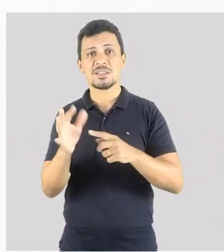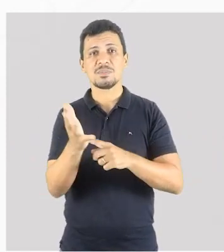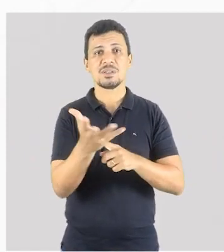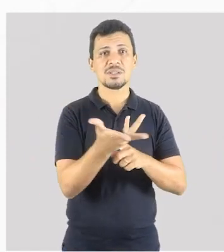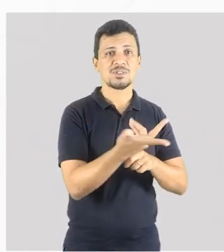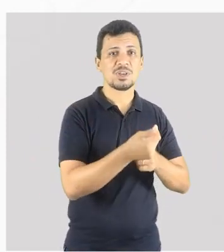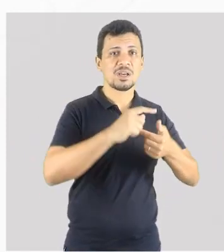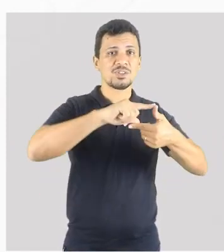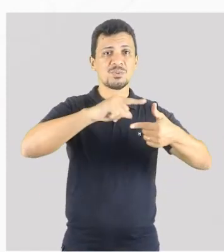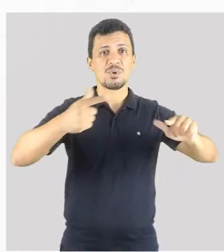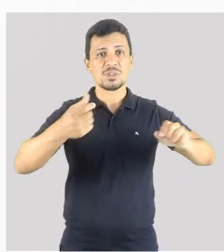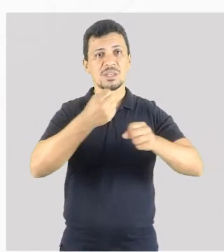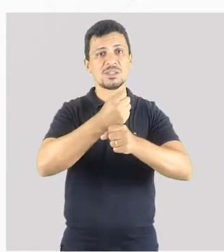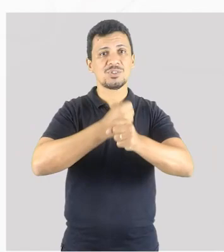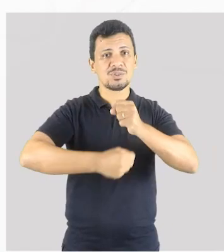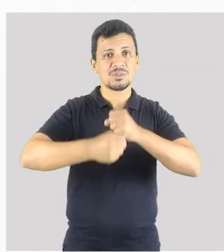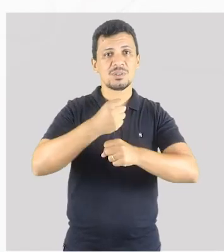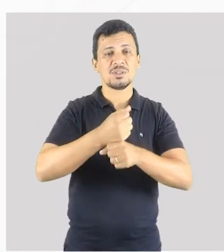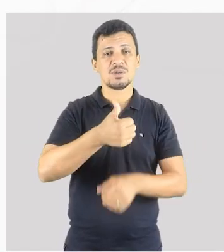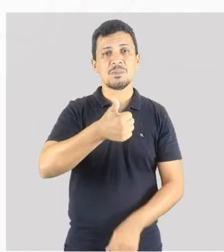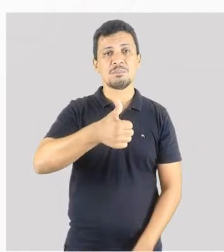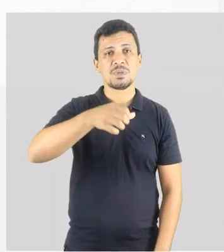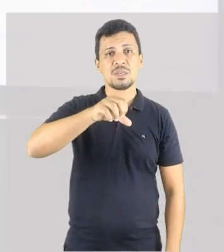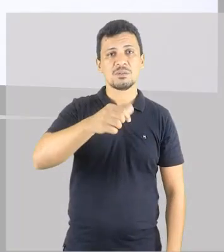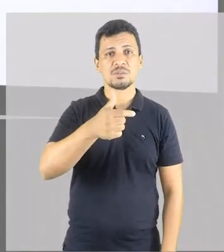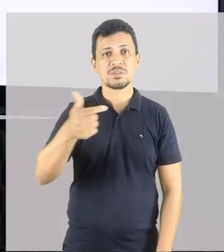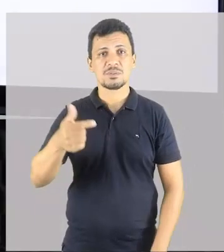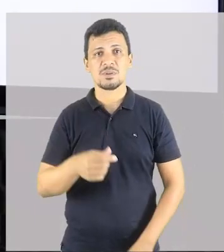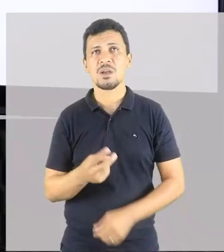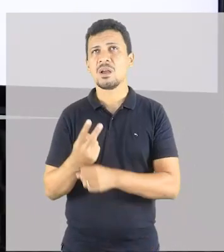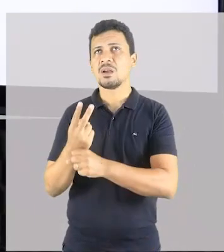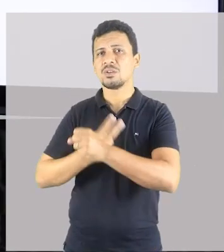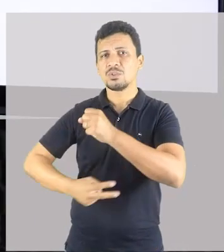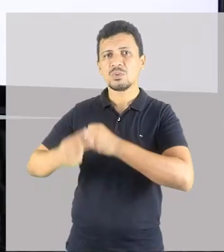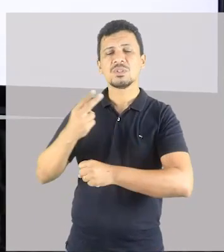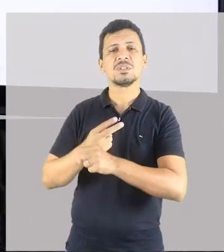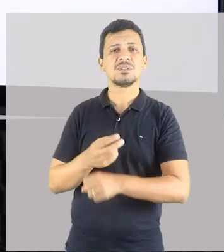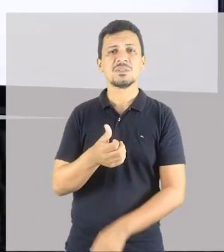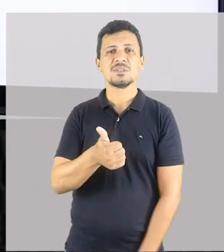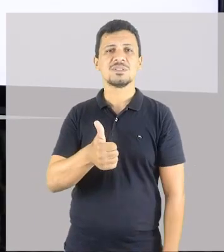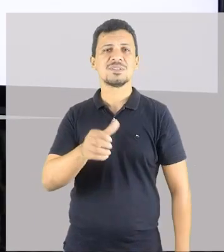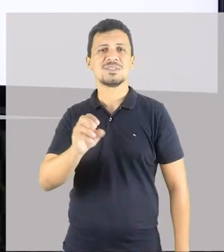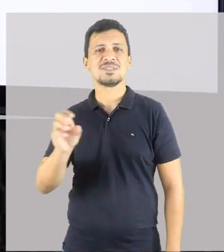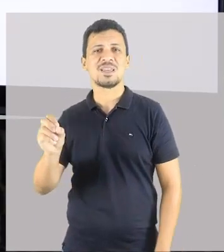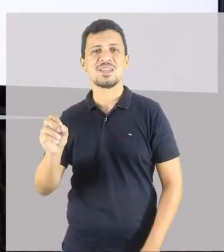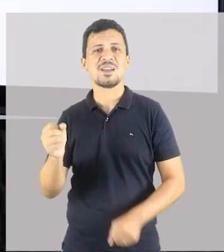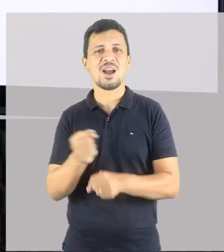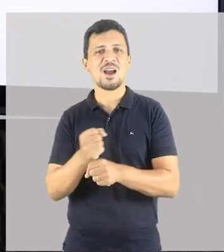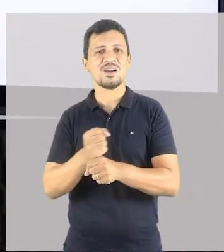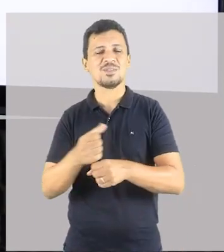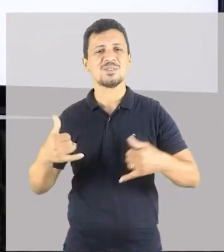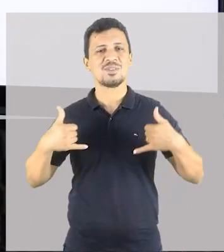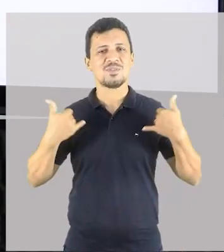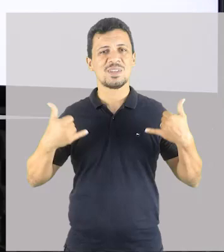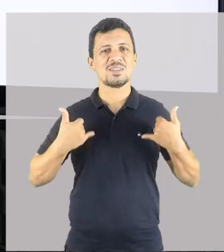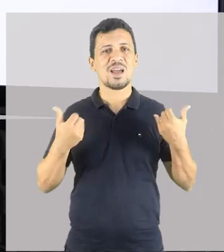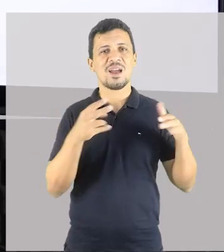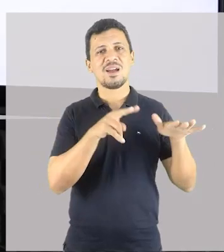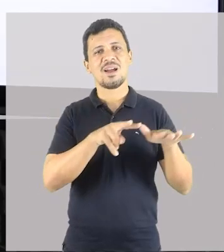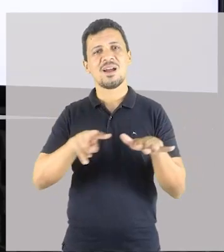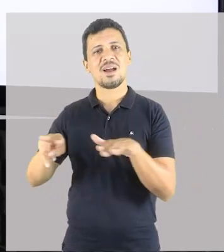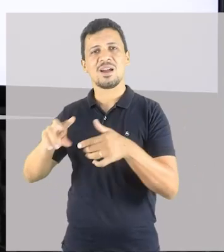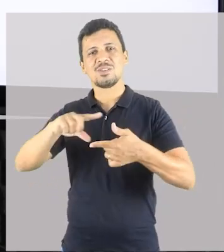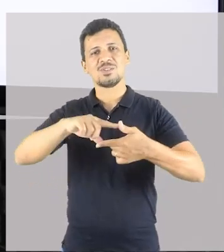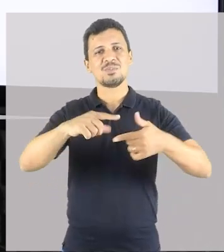Moderna, de 22. Nós tivemos agora, em 2022, o centenário da Semana de Arte Moderna. E nós temos aqui o